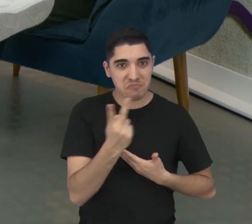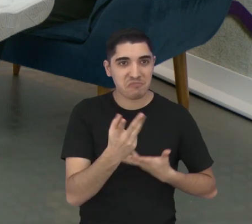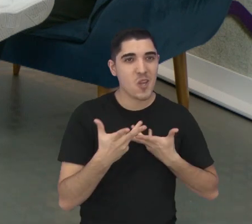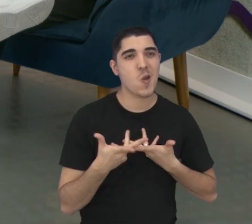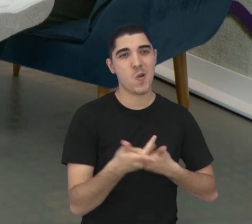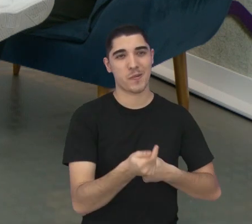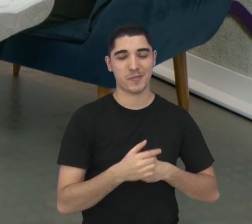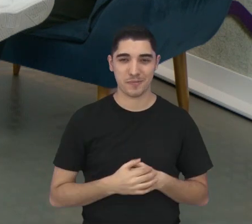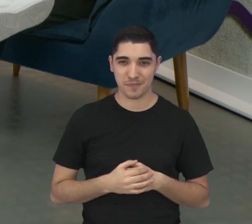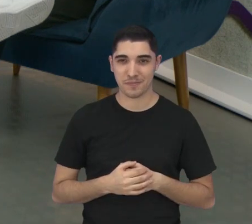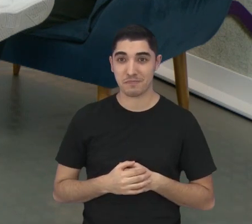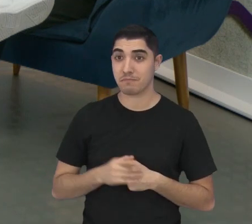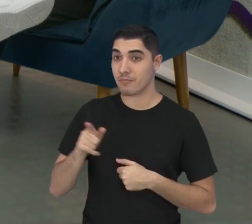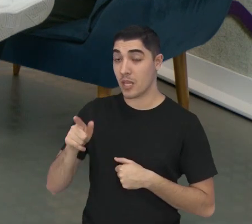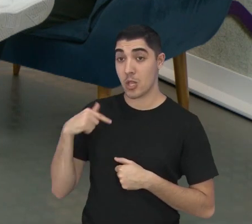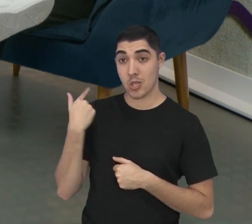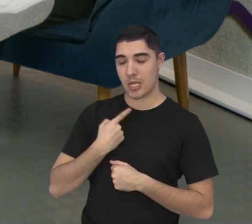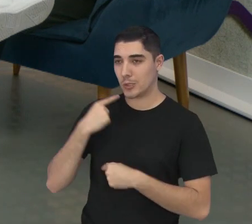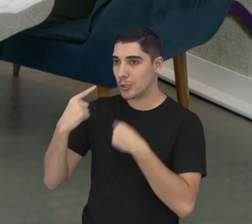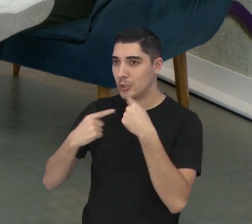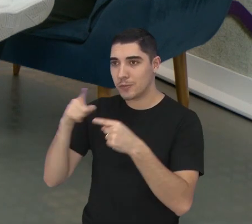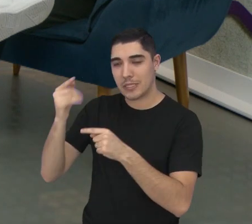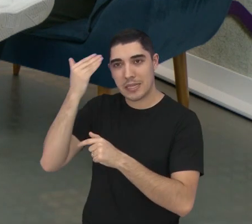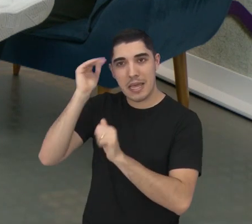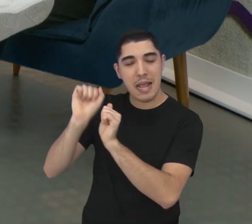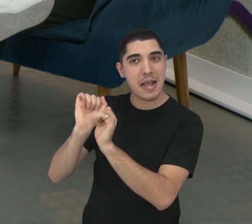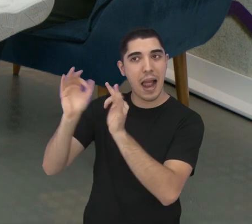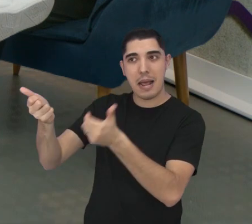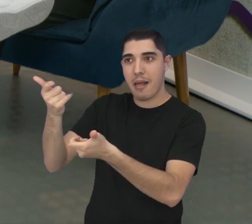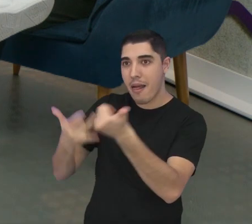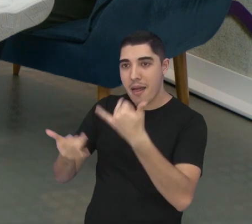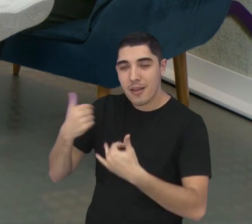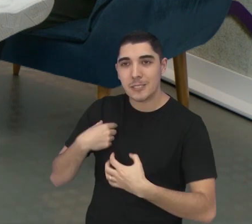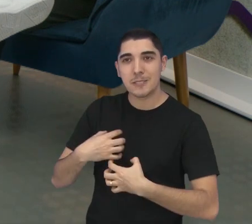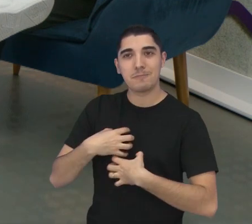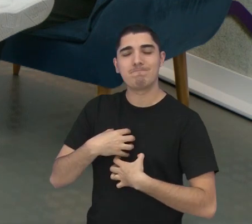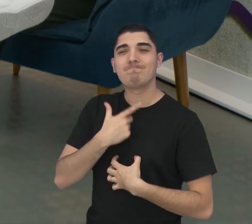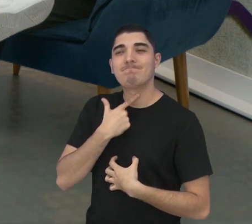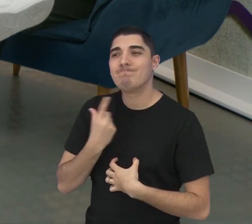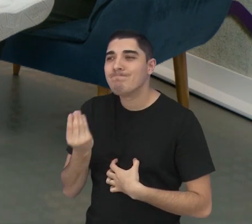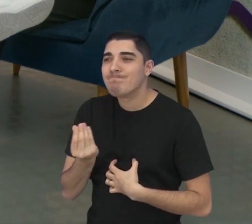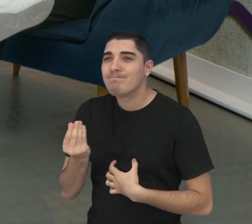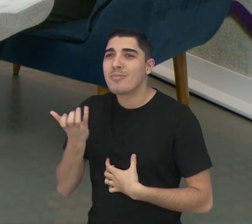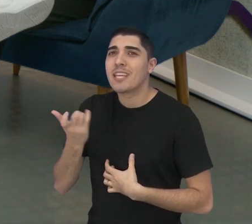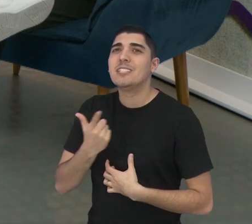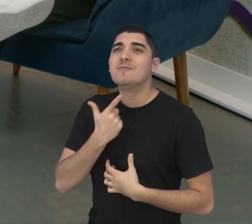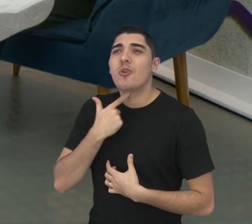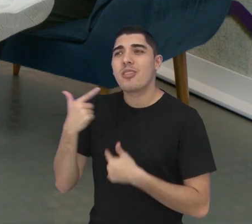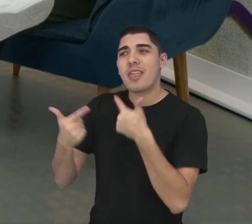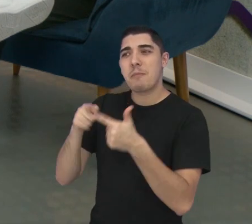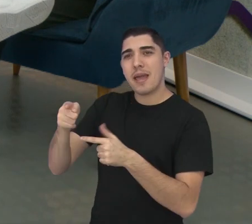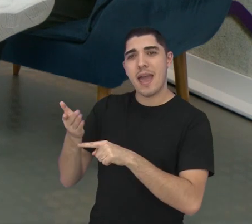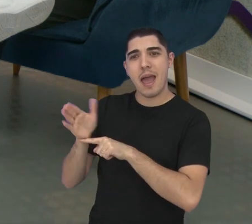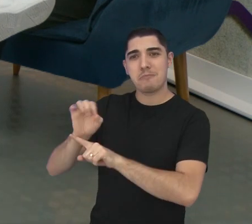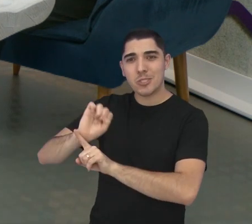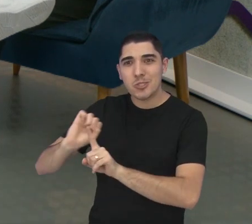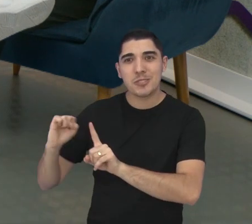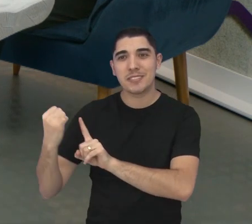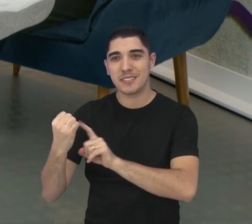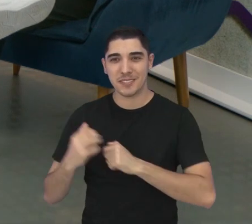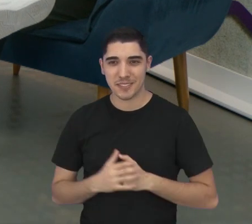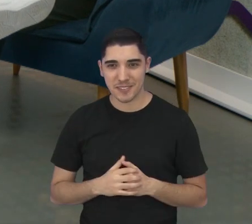agradeço a oportunidade. Esclareceu muitas dúvidas e nos deixou sempre com aquele gostinho. Acho que eu quero ser assistente